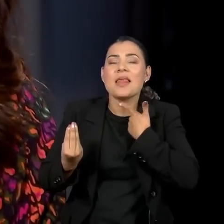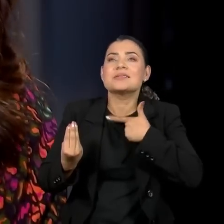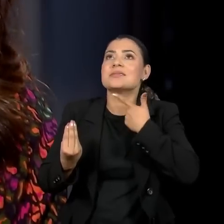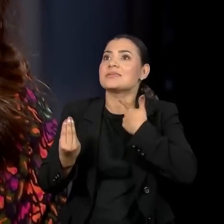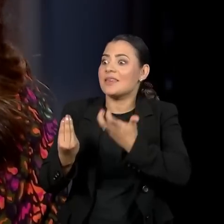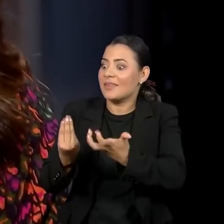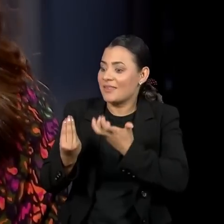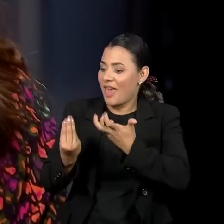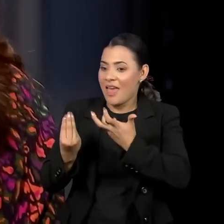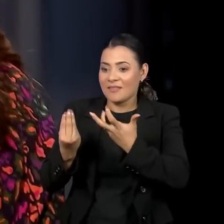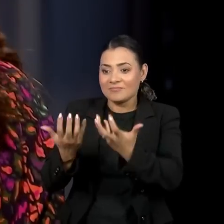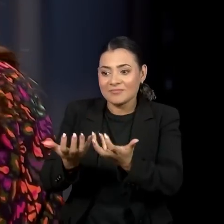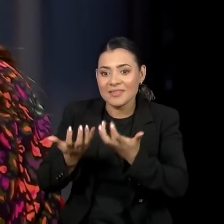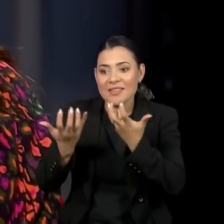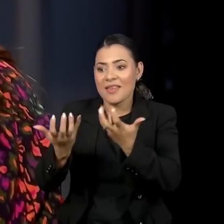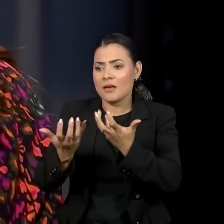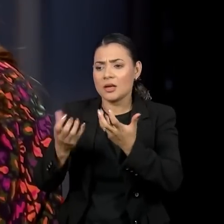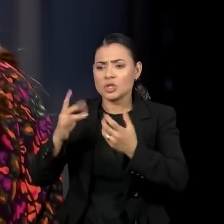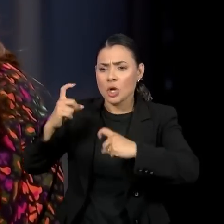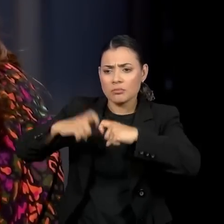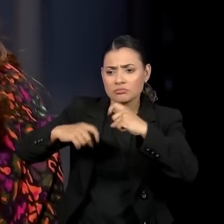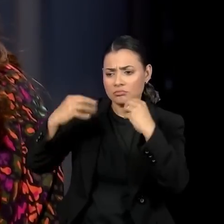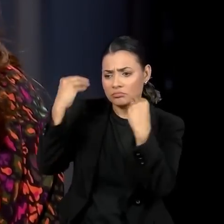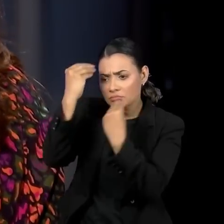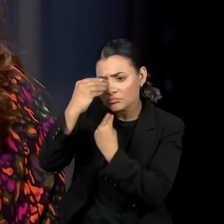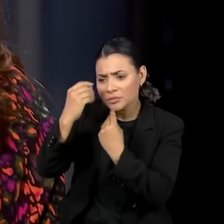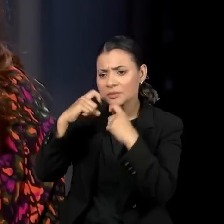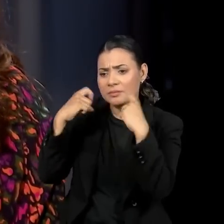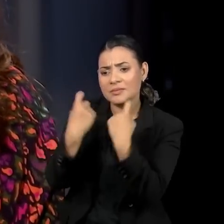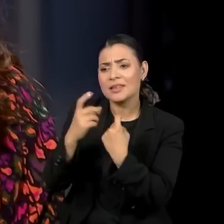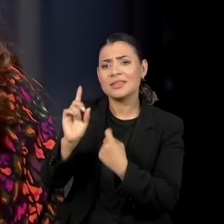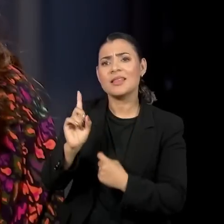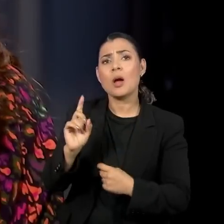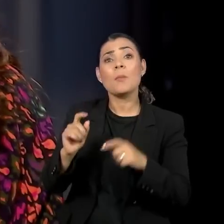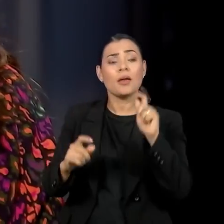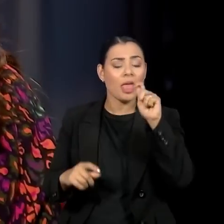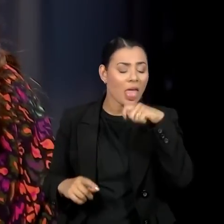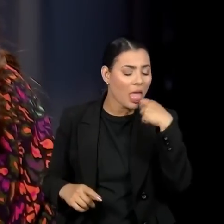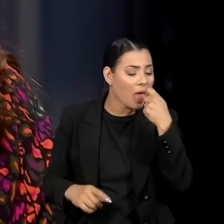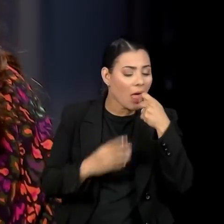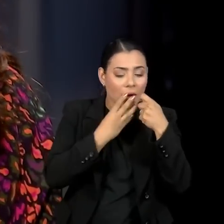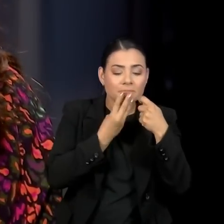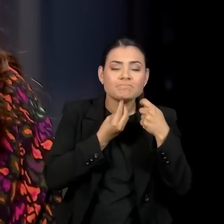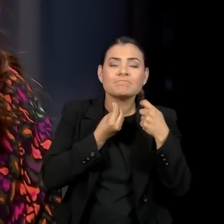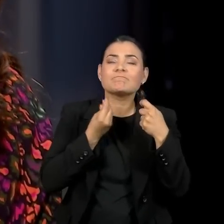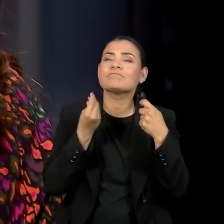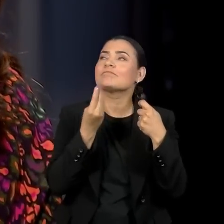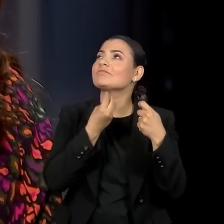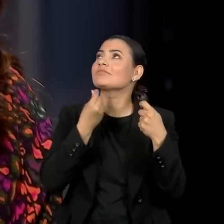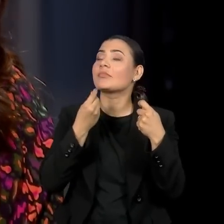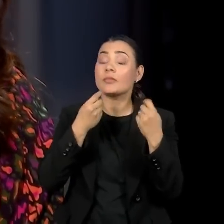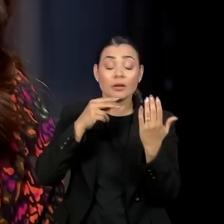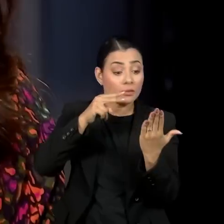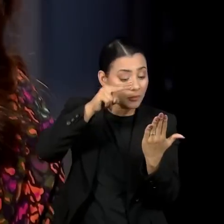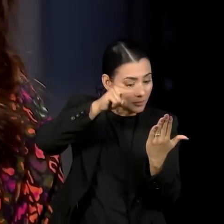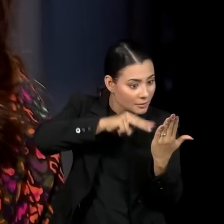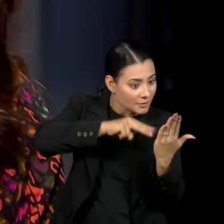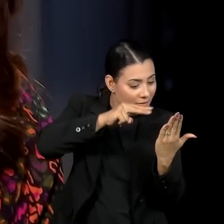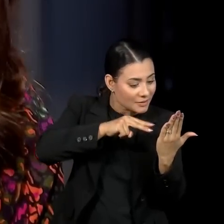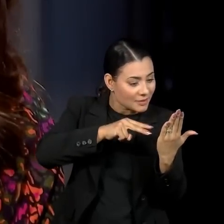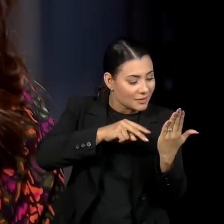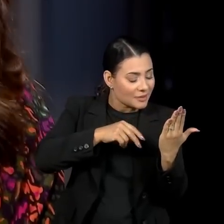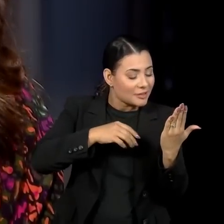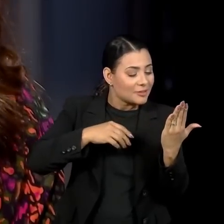Então, não só o prazer sexual, o prazer de tomar um sorvete que você adora, o prazer de ler um livro, o prazer de ninar o